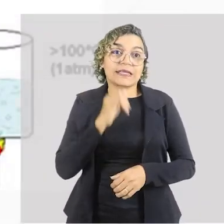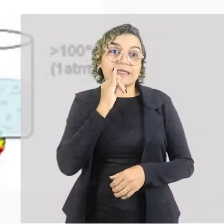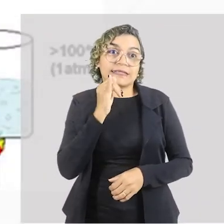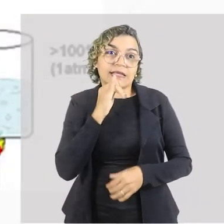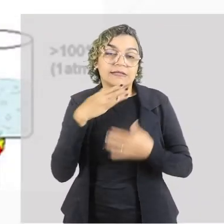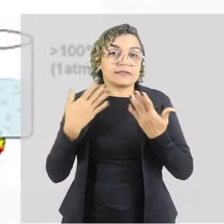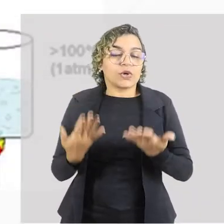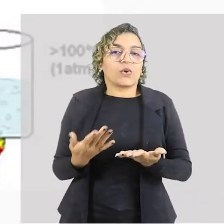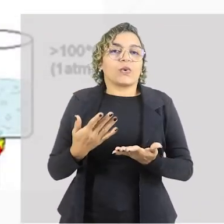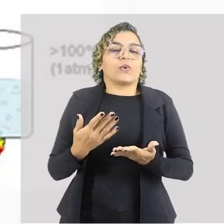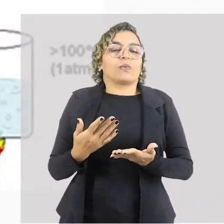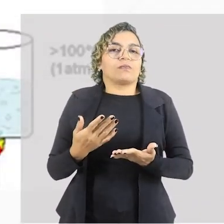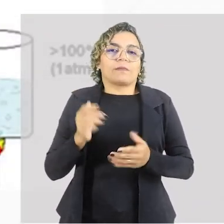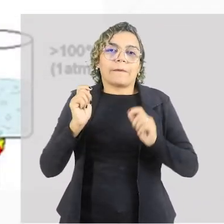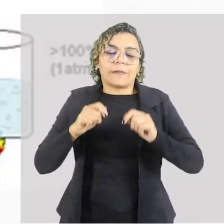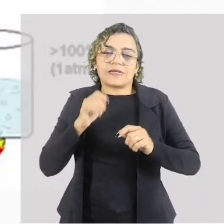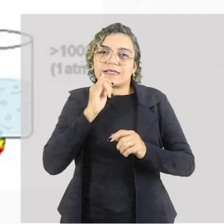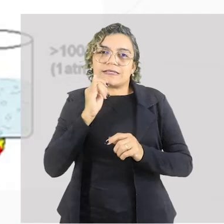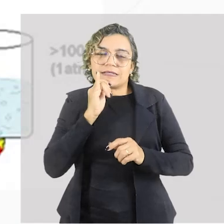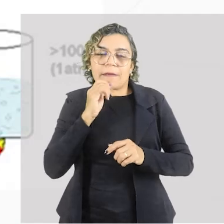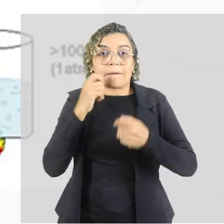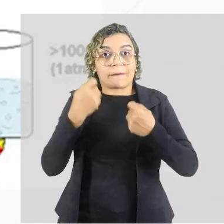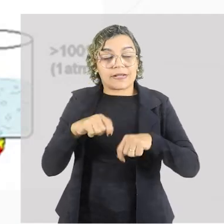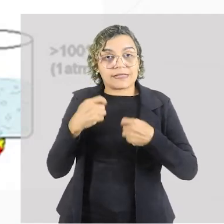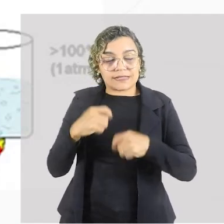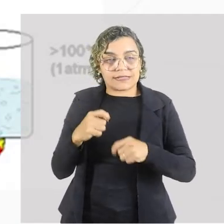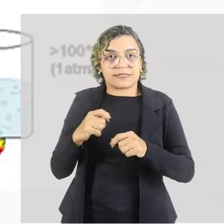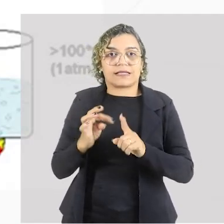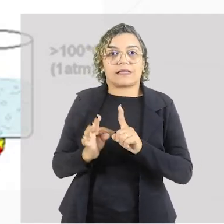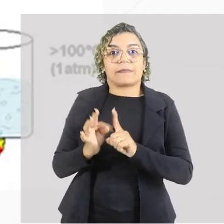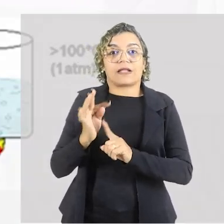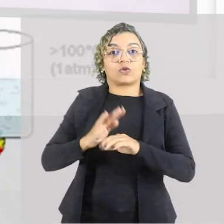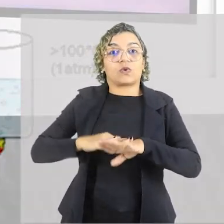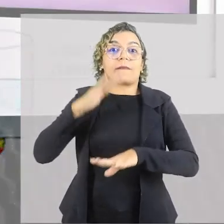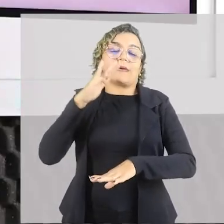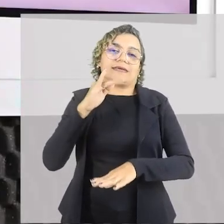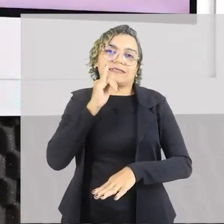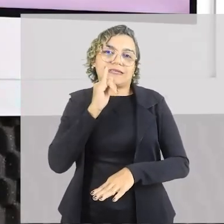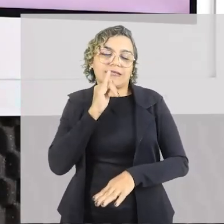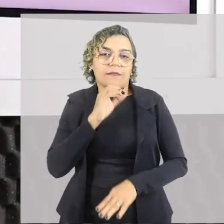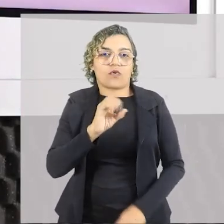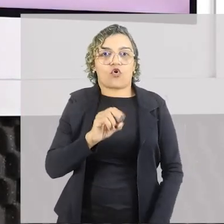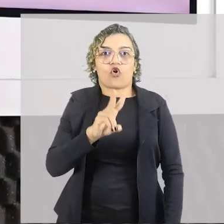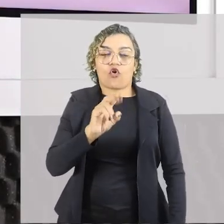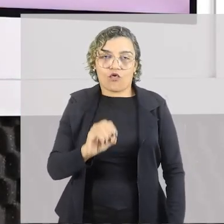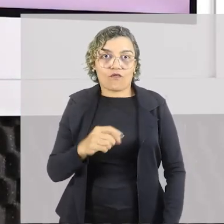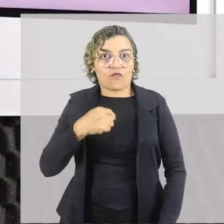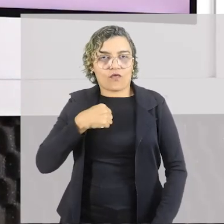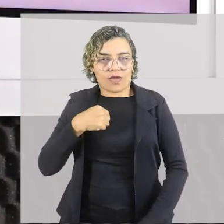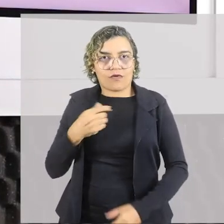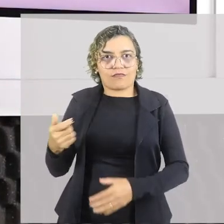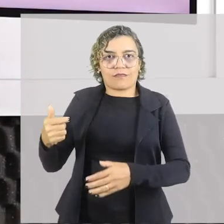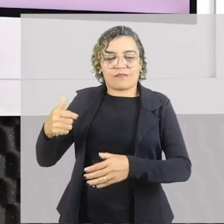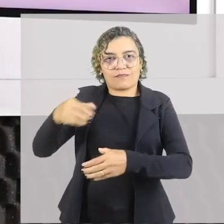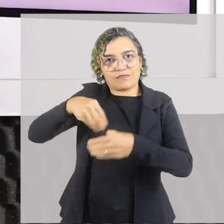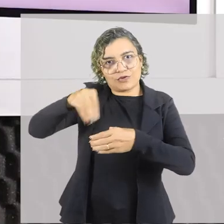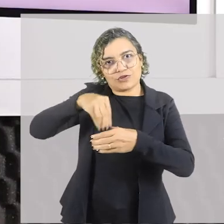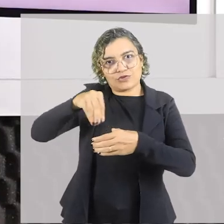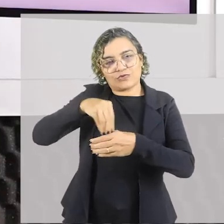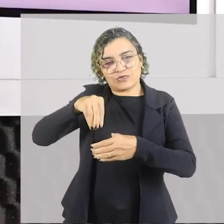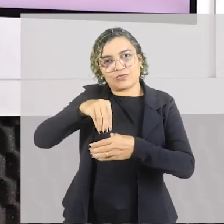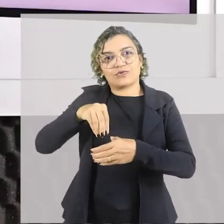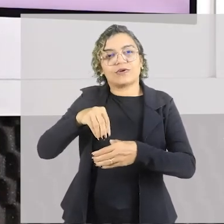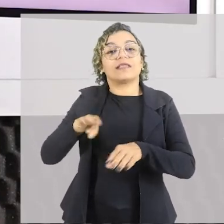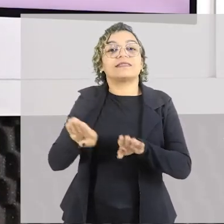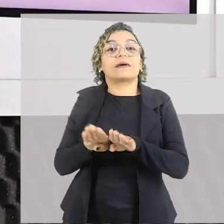para poder ferver, eu vou precisar chegar em temperaturas mais altas. Então, quando eu cozinho ovo, eu tenho mania de fazer isso aí. E eu também gosto de colocar, sabe o